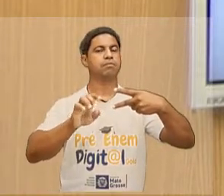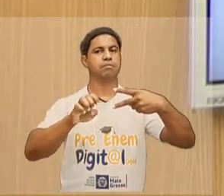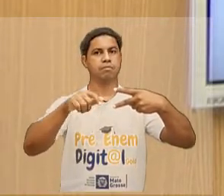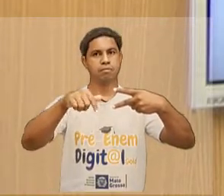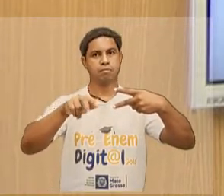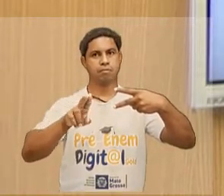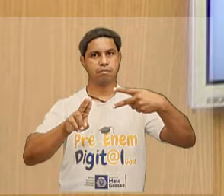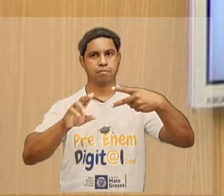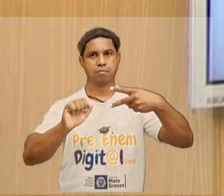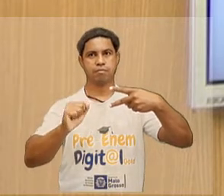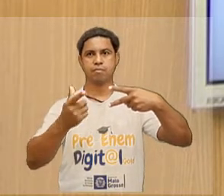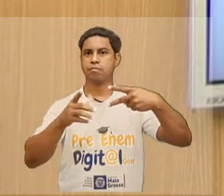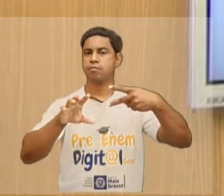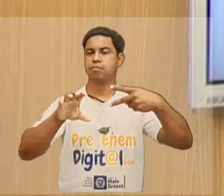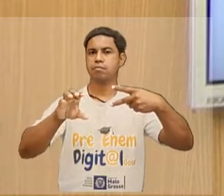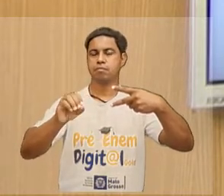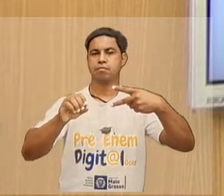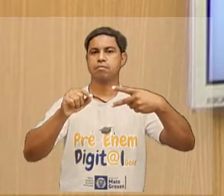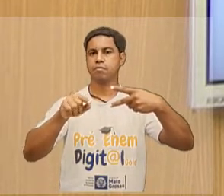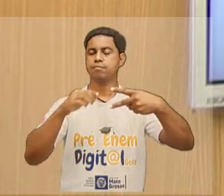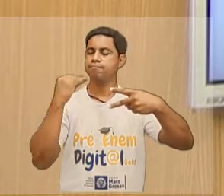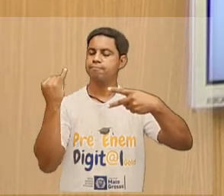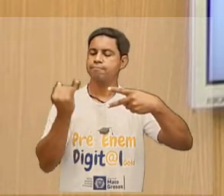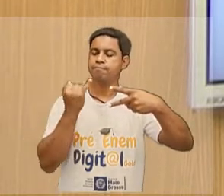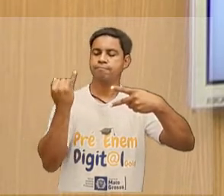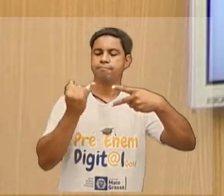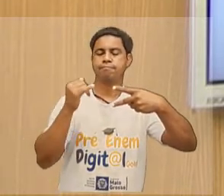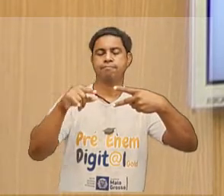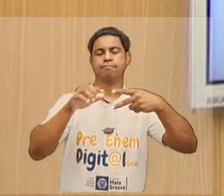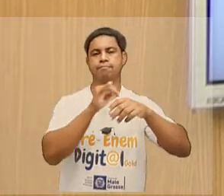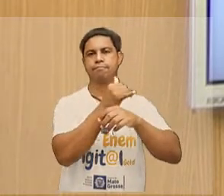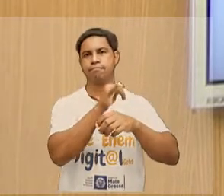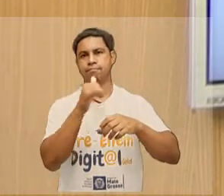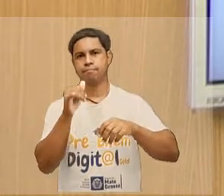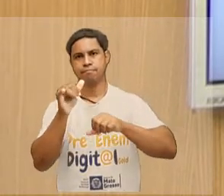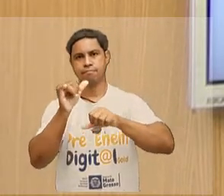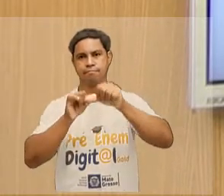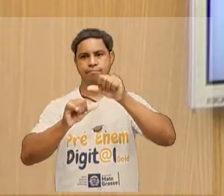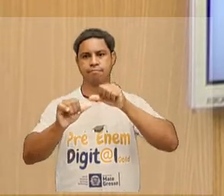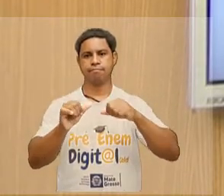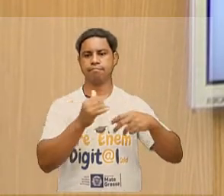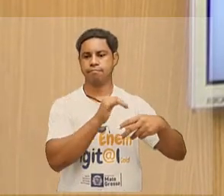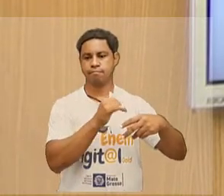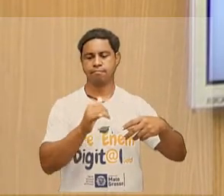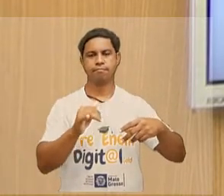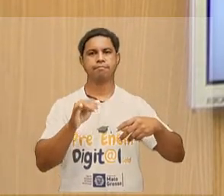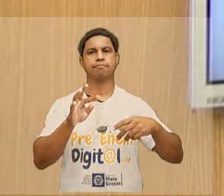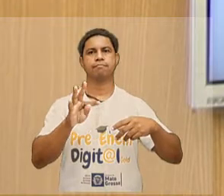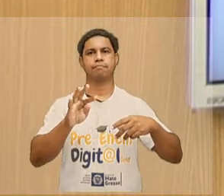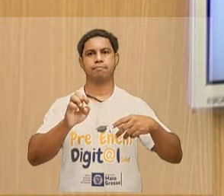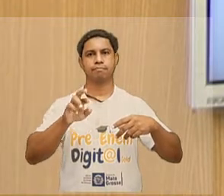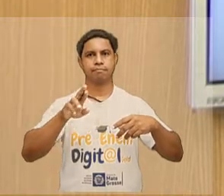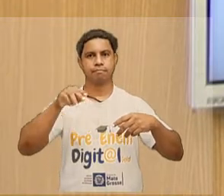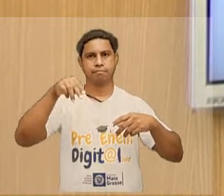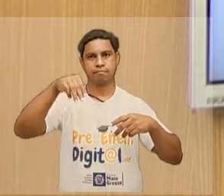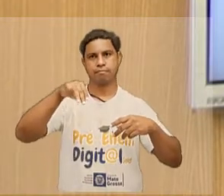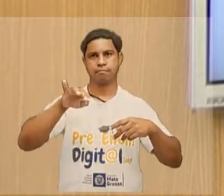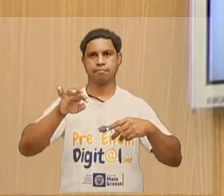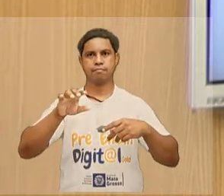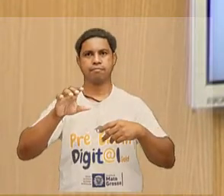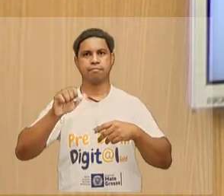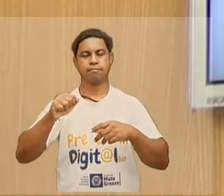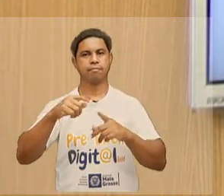essas duas, é quando eu tenho transformação de energia elétrica em energia térmica. Por exemplo,